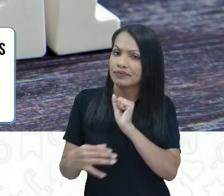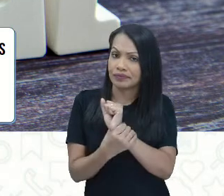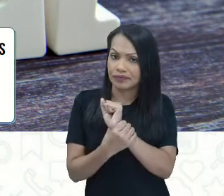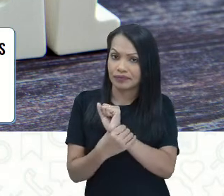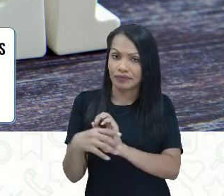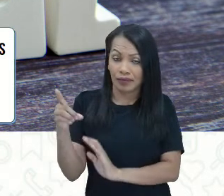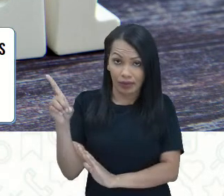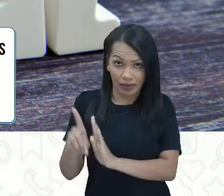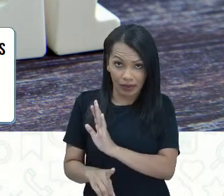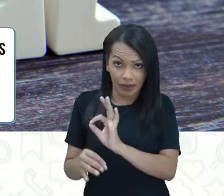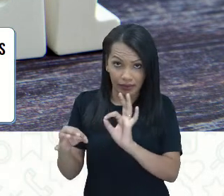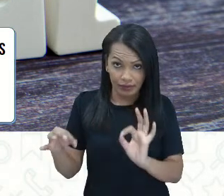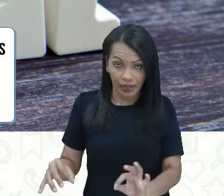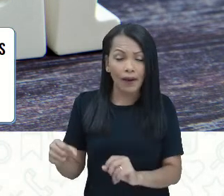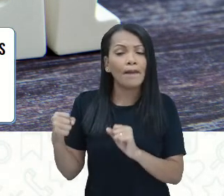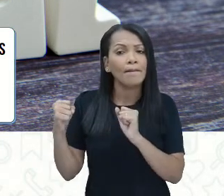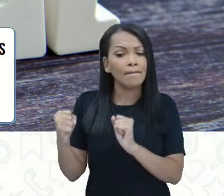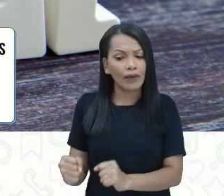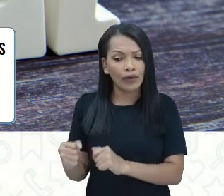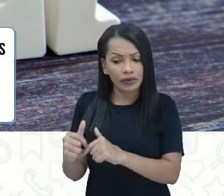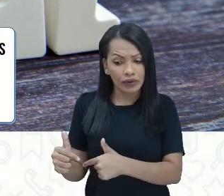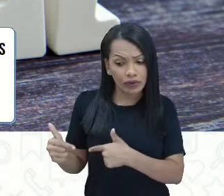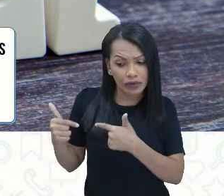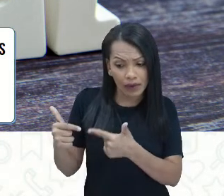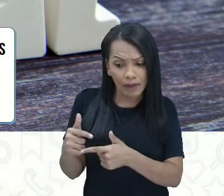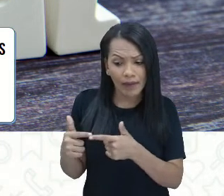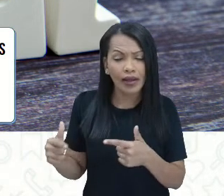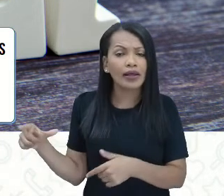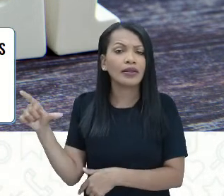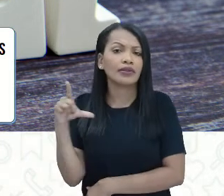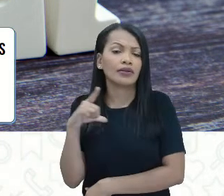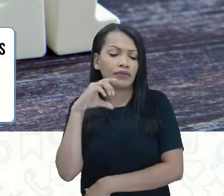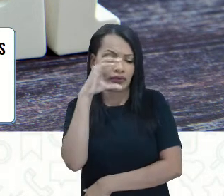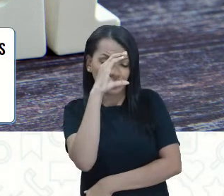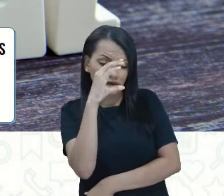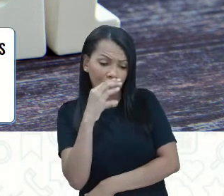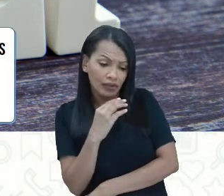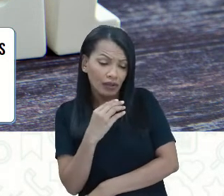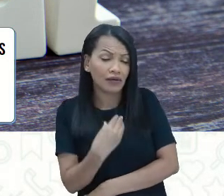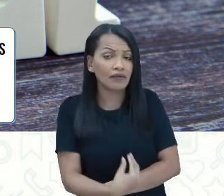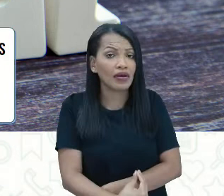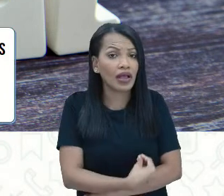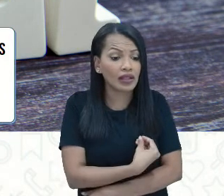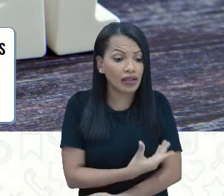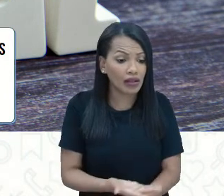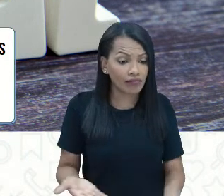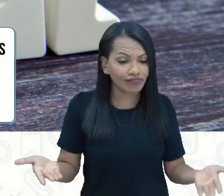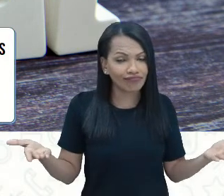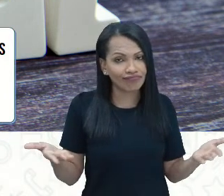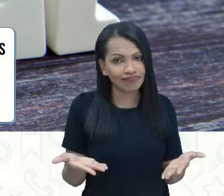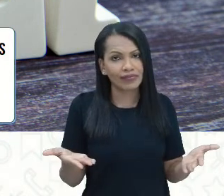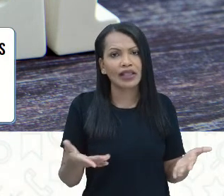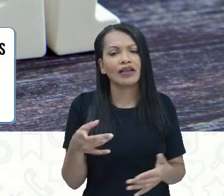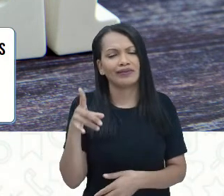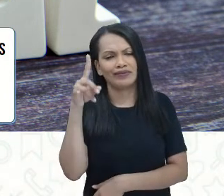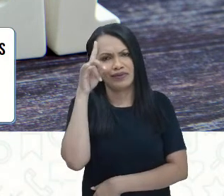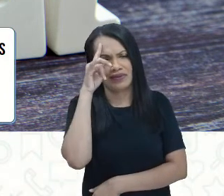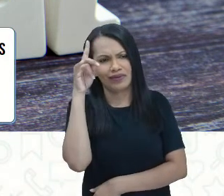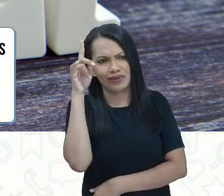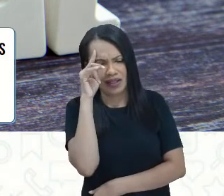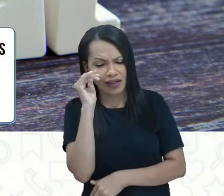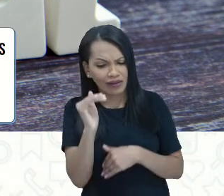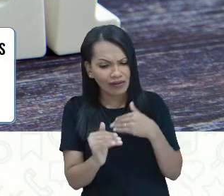é garantido, que a gente pode lutar. Porém, existe aquela cidadania real, certo? Que é ali no dia a dia,